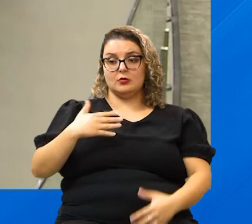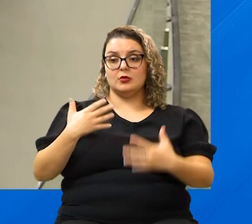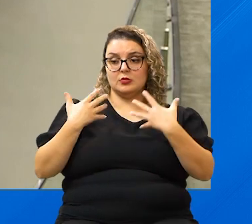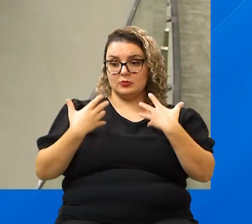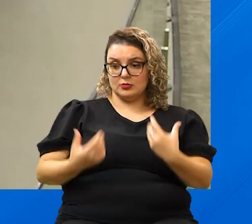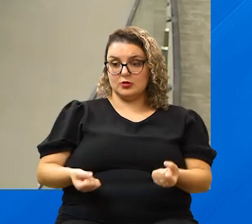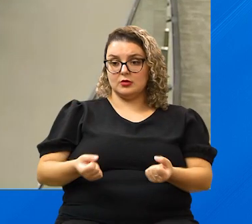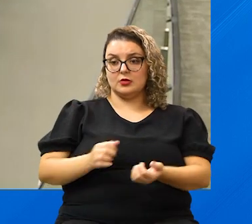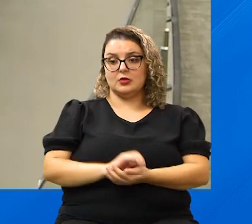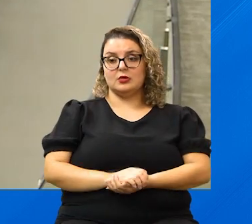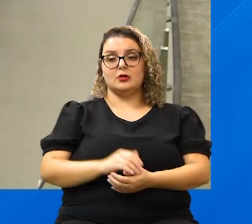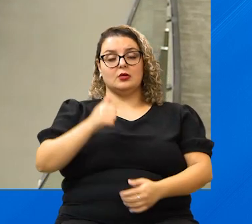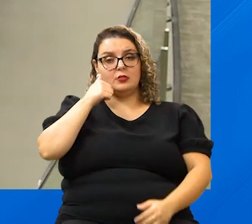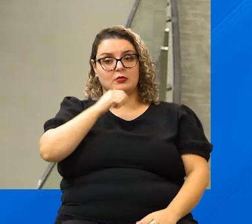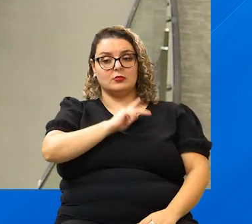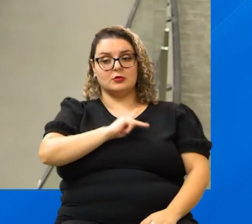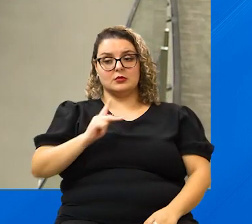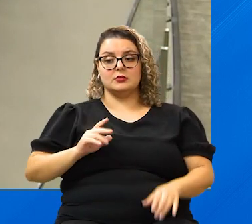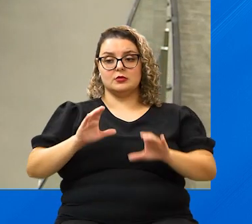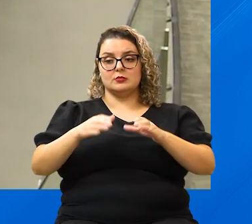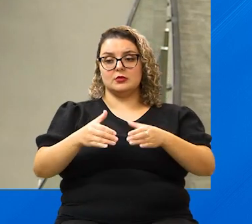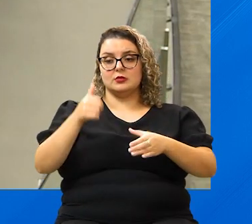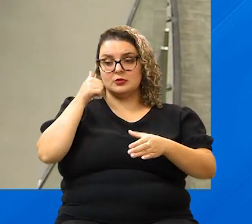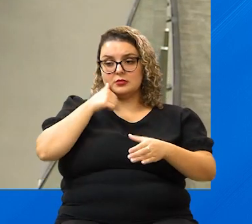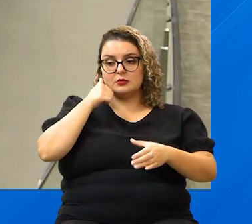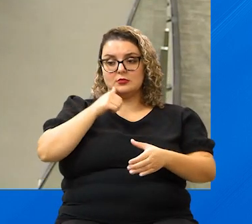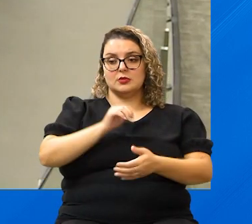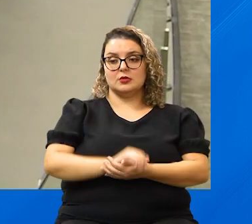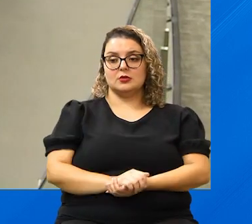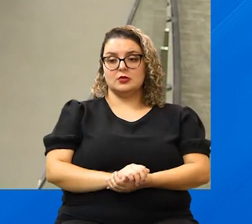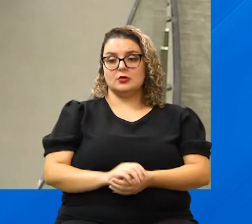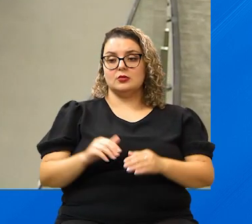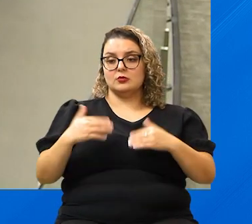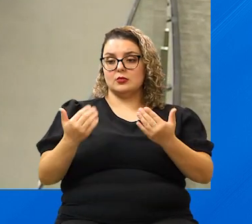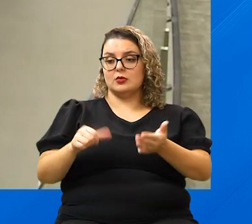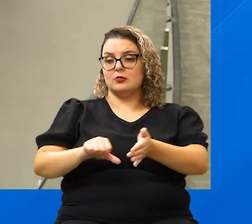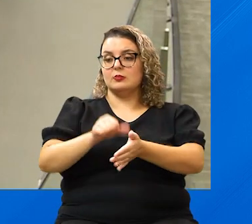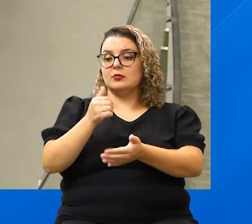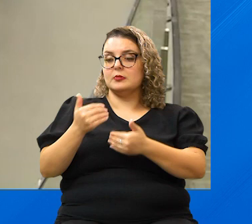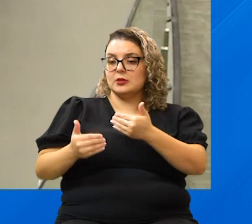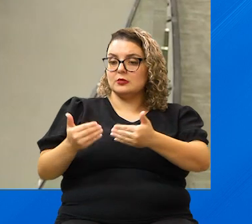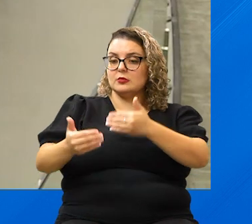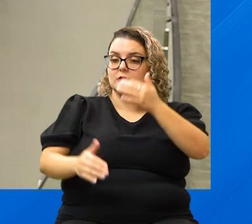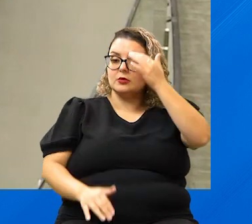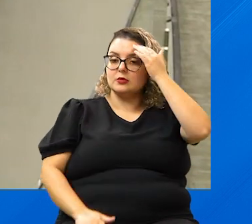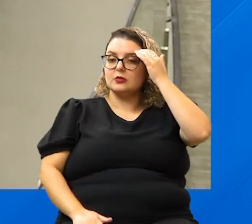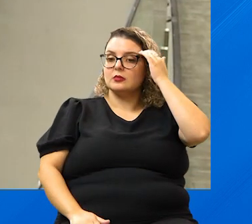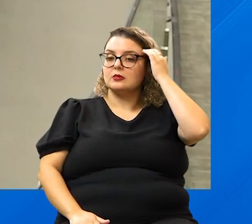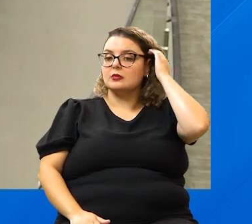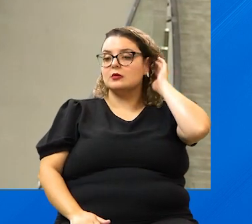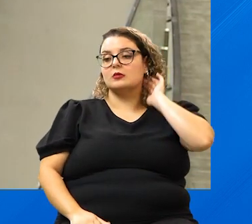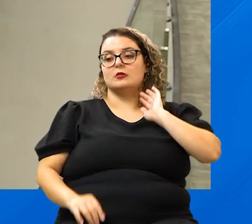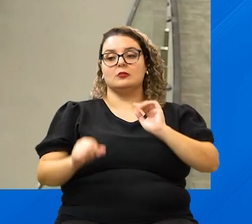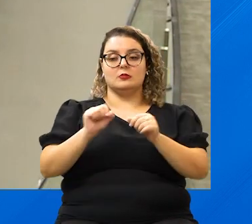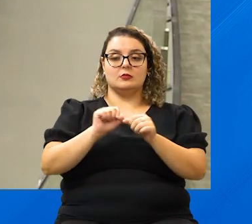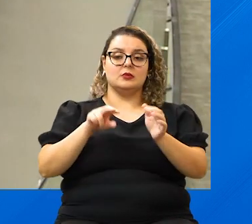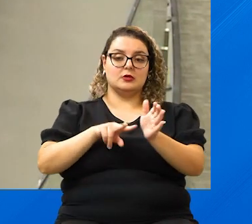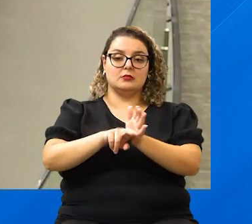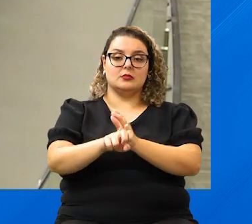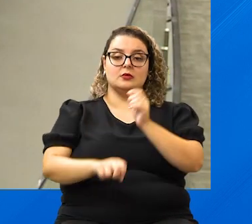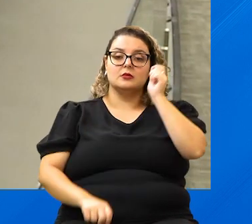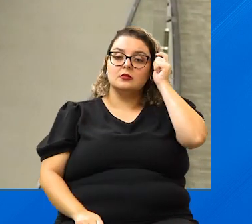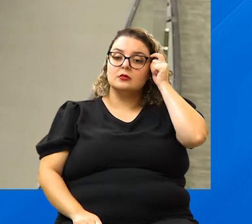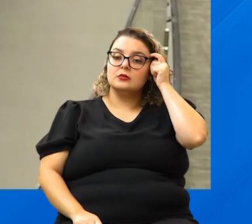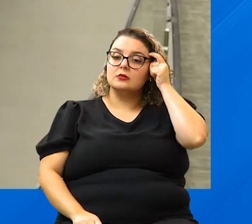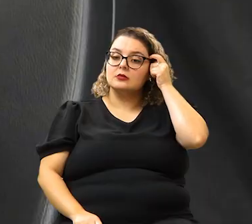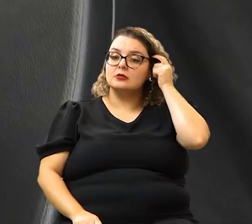Mulher, qual foi o primeiro passo? O primeiro passo vamos fazer um diagnóstico. E eu vi que tinham vários serviços que estavam previstos